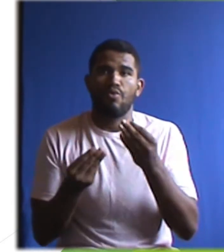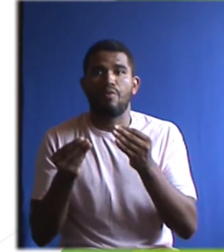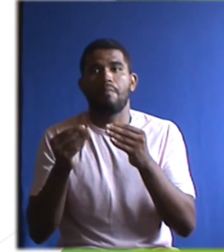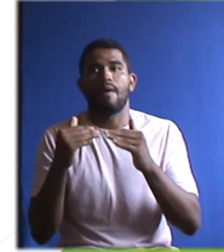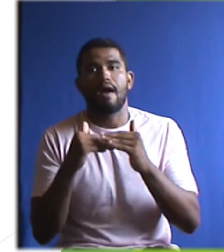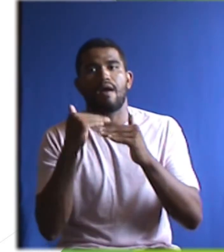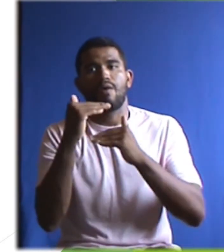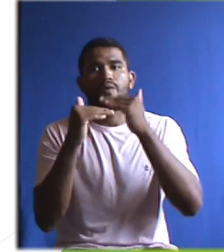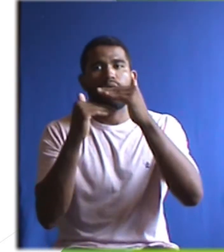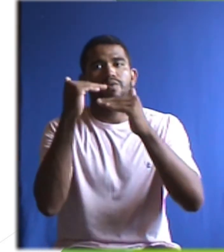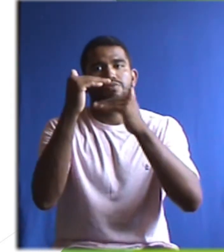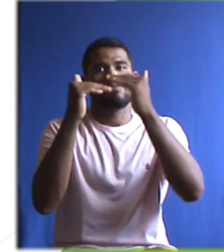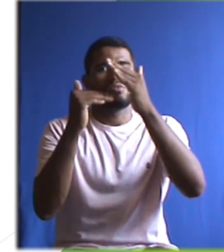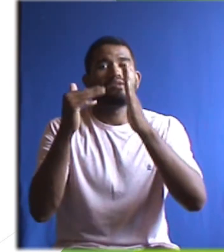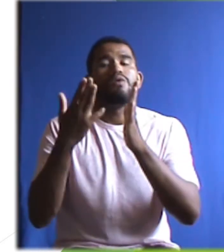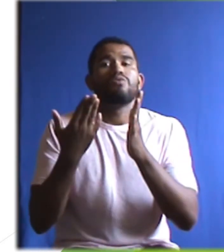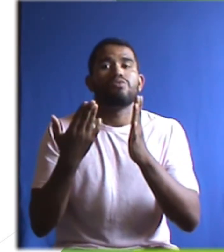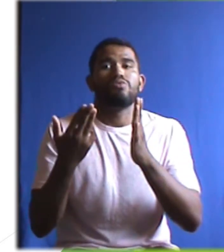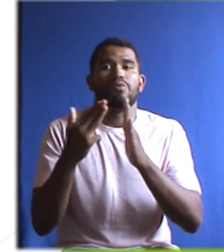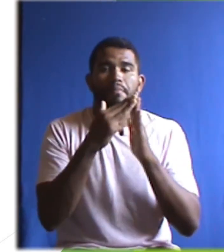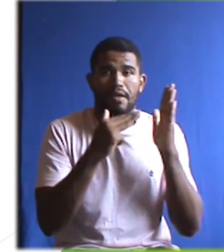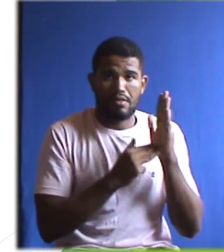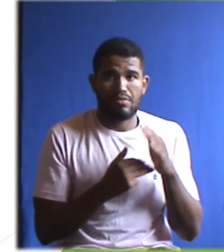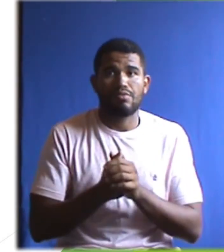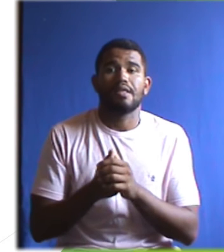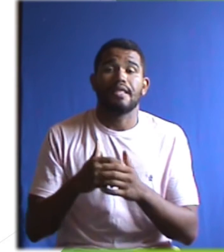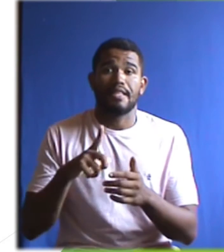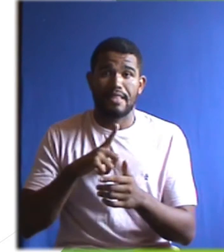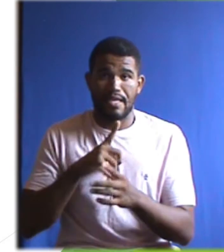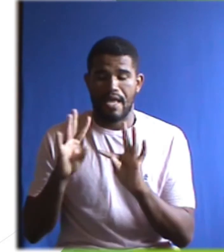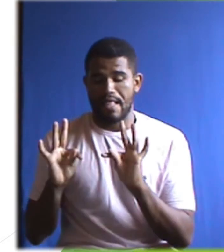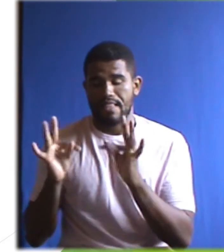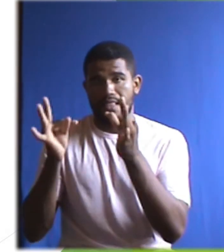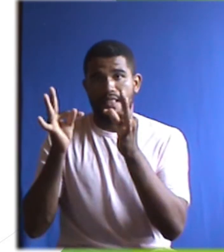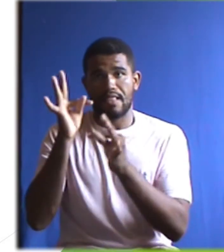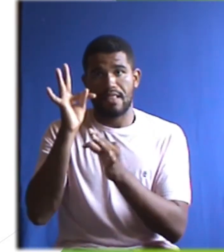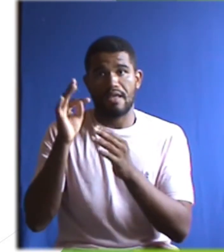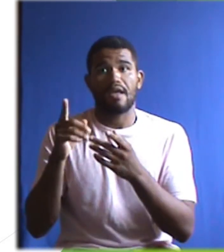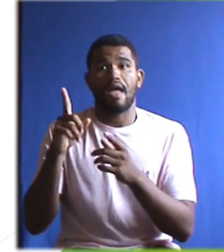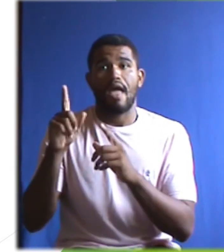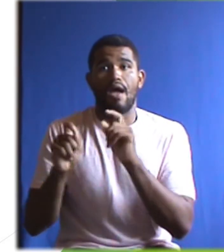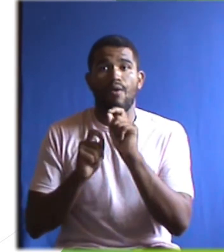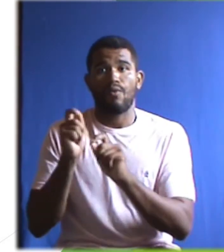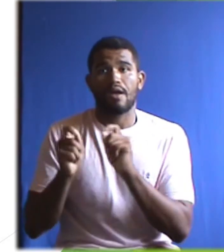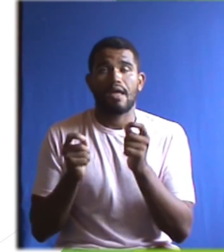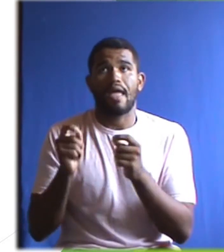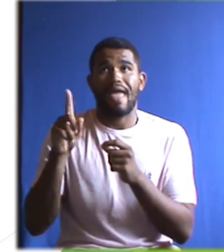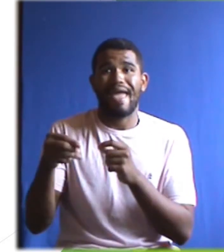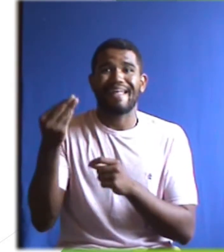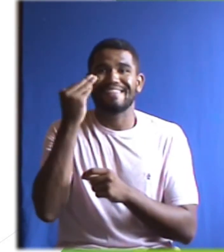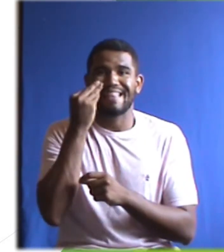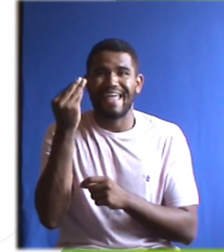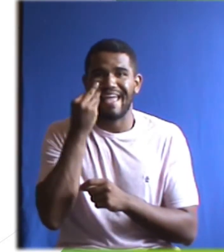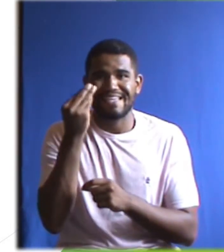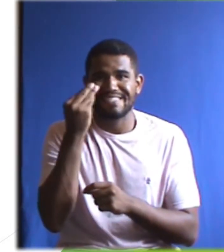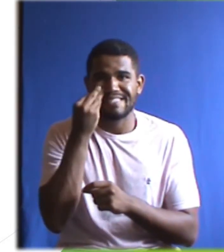reflexão sobre o método, a construção do método, a gente vai estar dentro dessa metodologia. Nós vamos ter a técnica, que